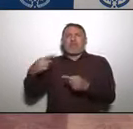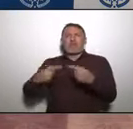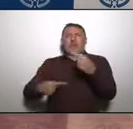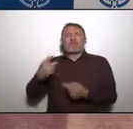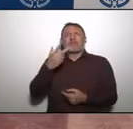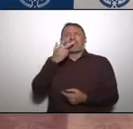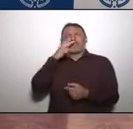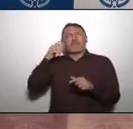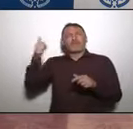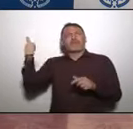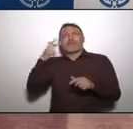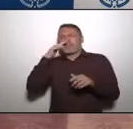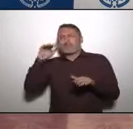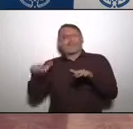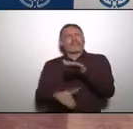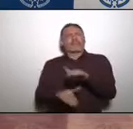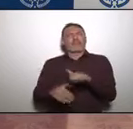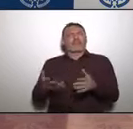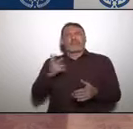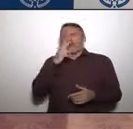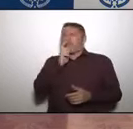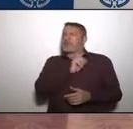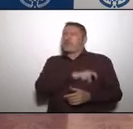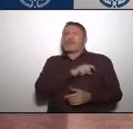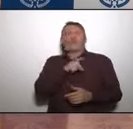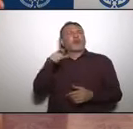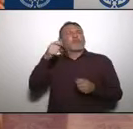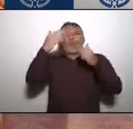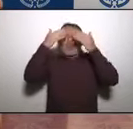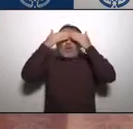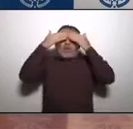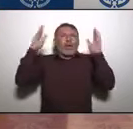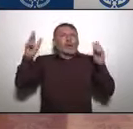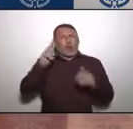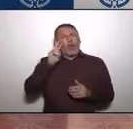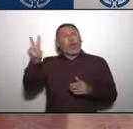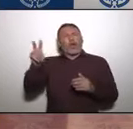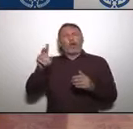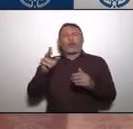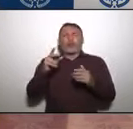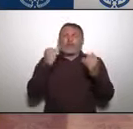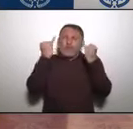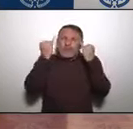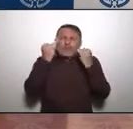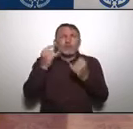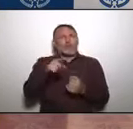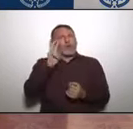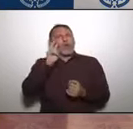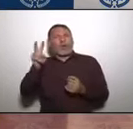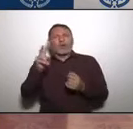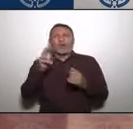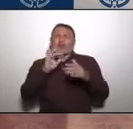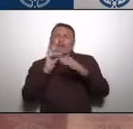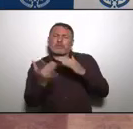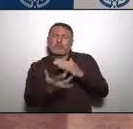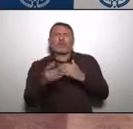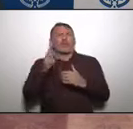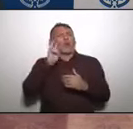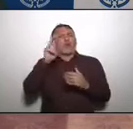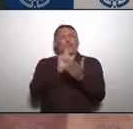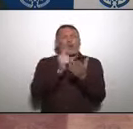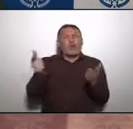insano, porque é só a pessoa ver um pouco de televisão, ou ler um pouco de jornal, ou mesmo na rede social, para ver que